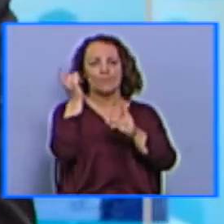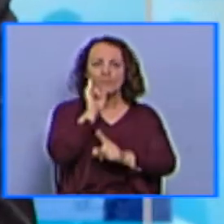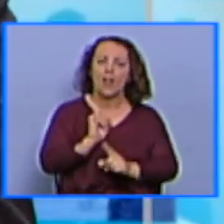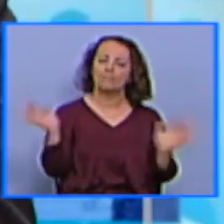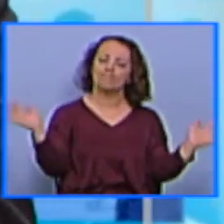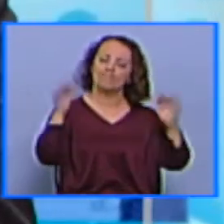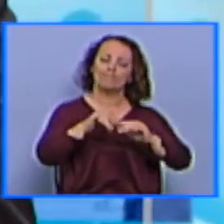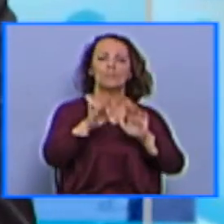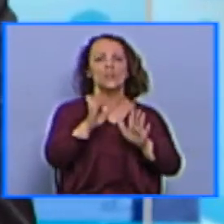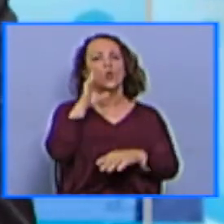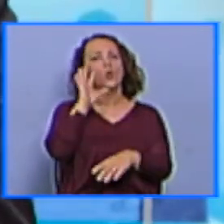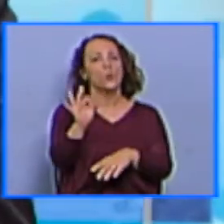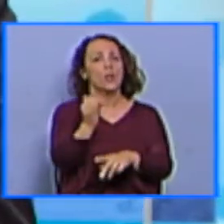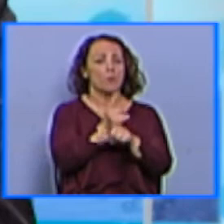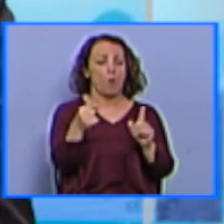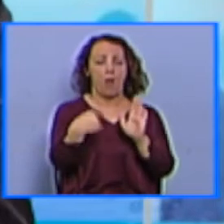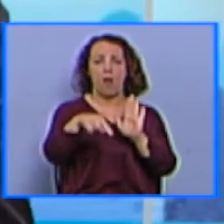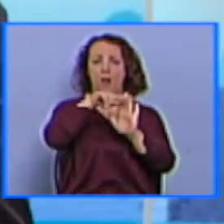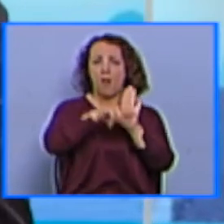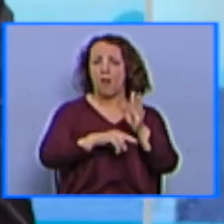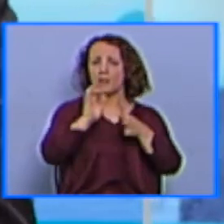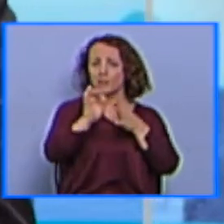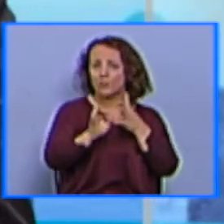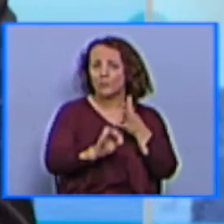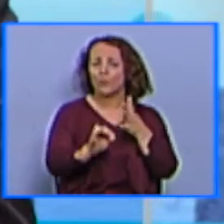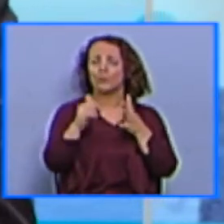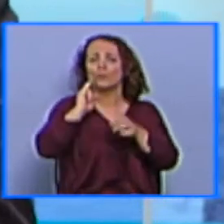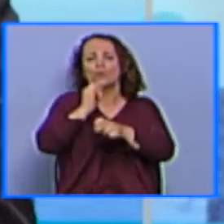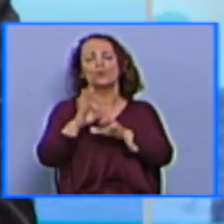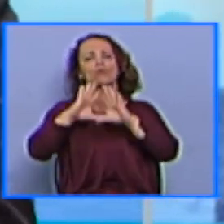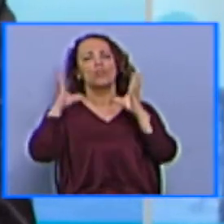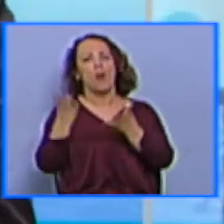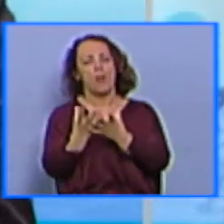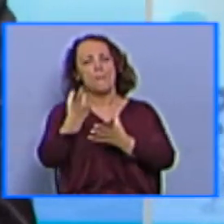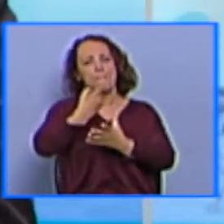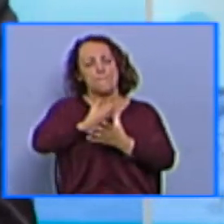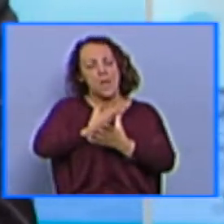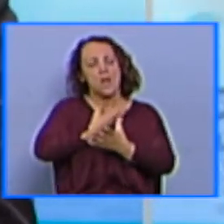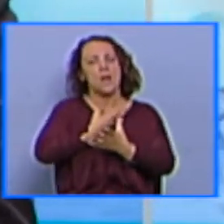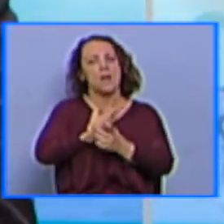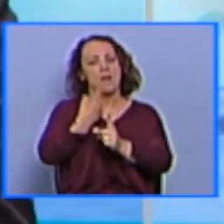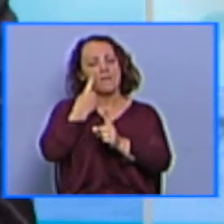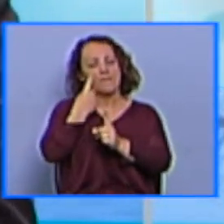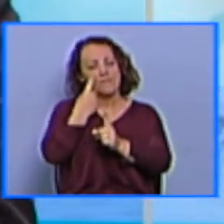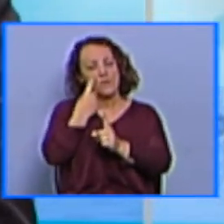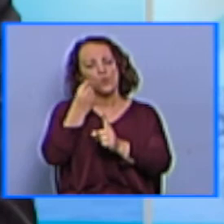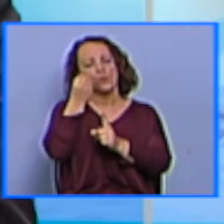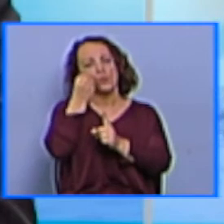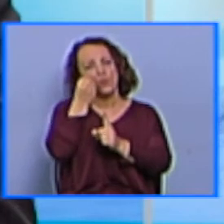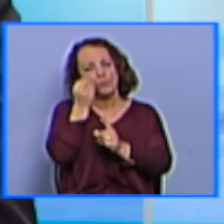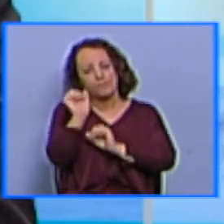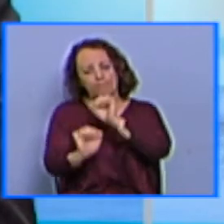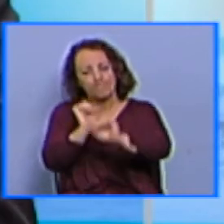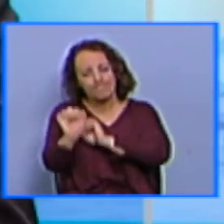Aqui já estão algumas indicações, outras são gerais, temos que comungar daquilo que é para todos este tipo de acontecimentos. E,